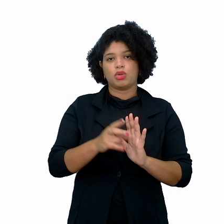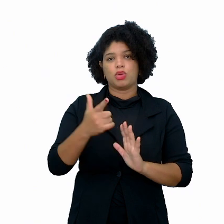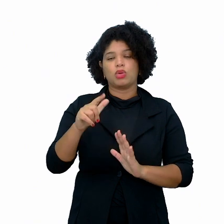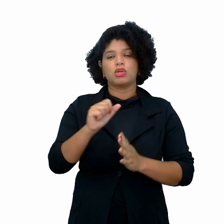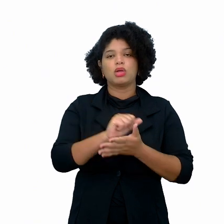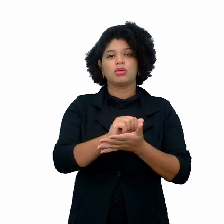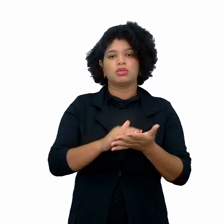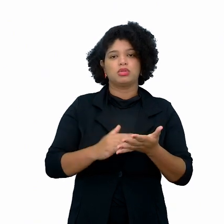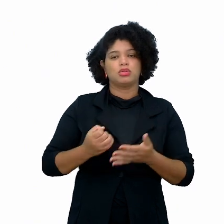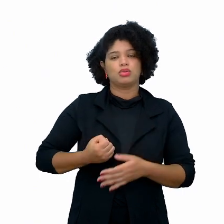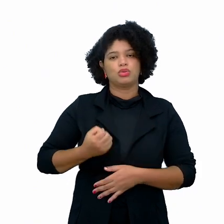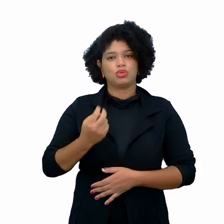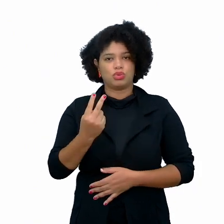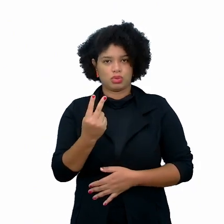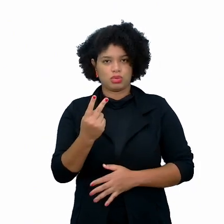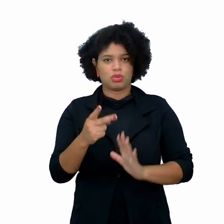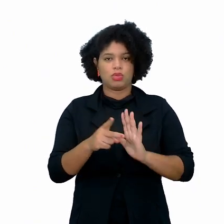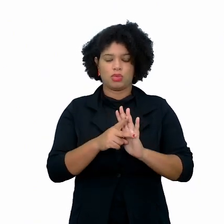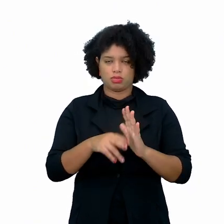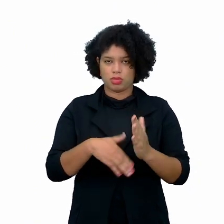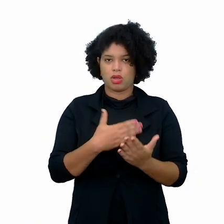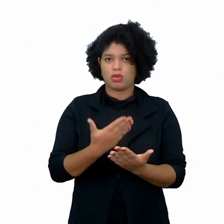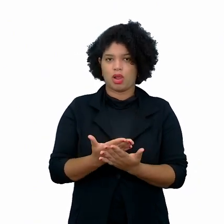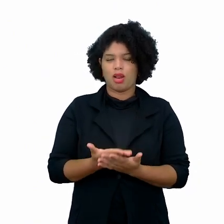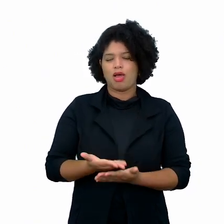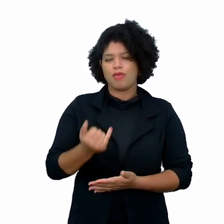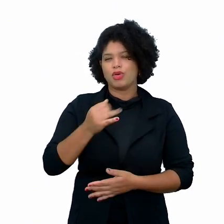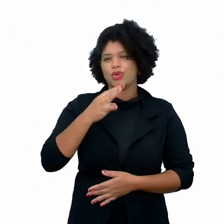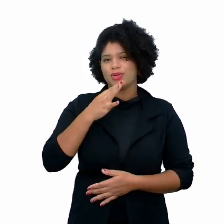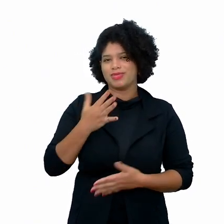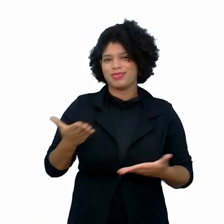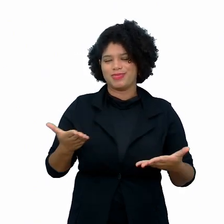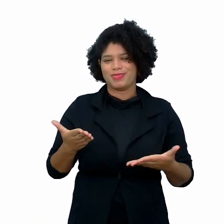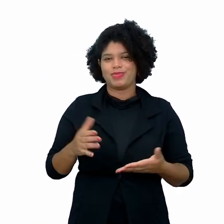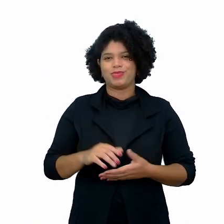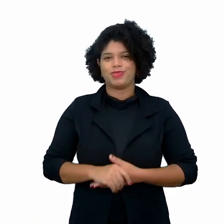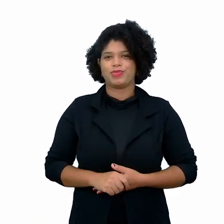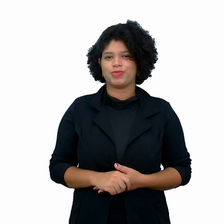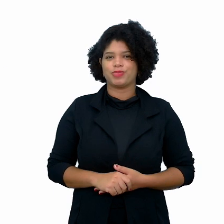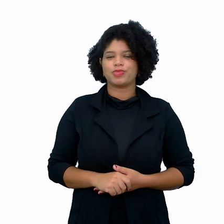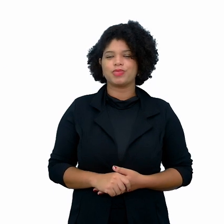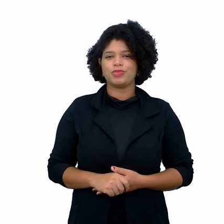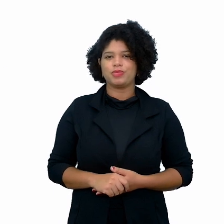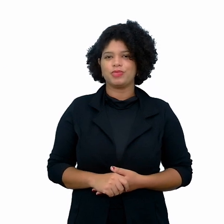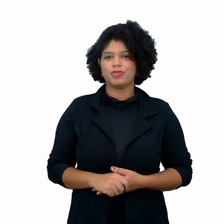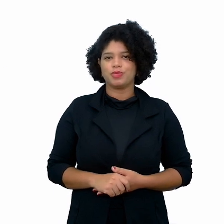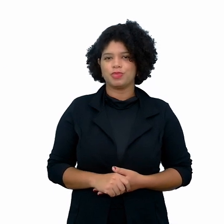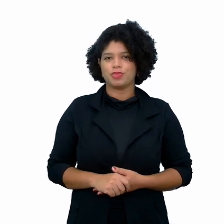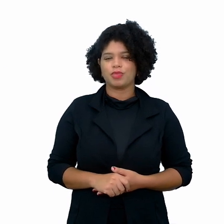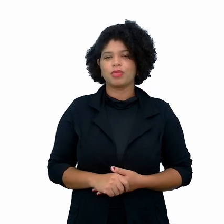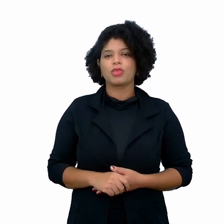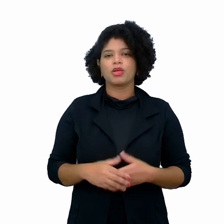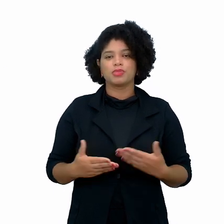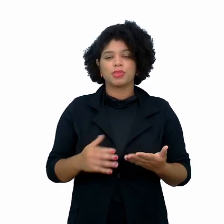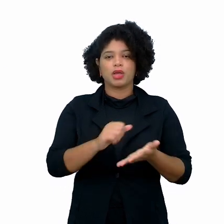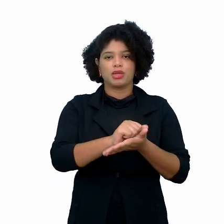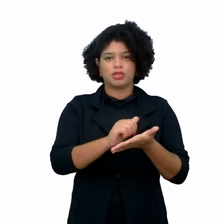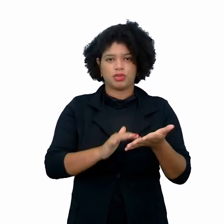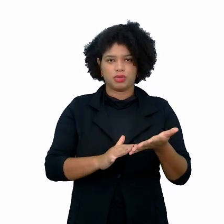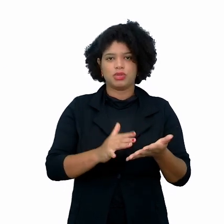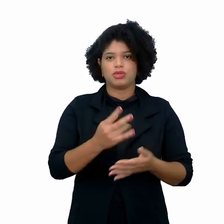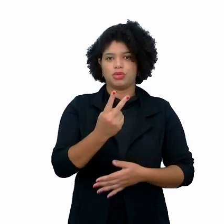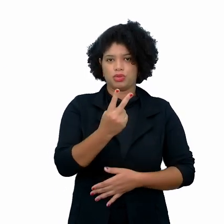2 dessa aula, que aí nós vamos conhecê-la agora. Na atividade 2,